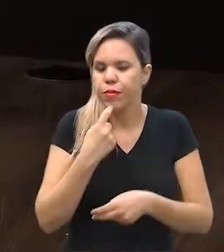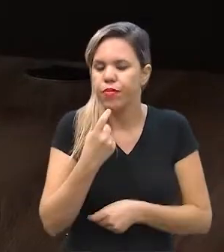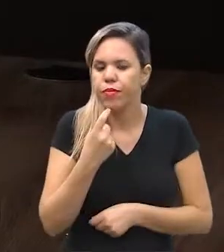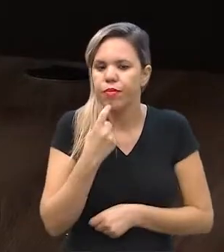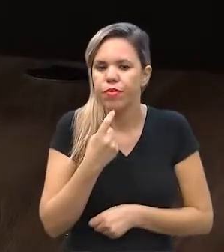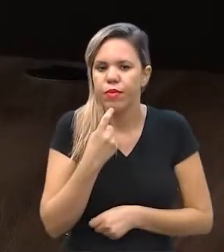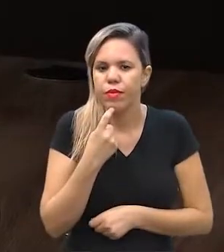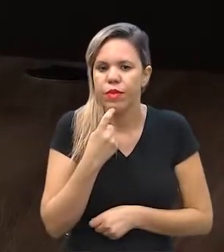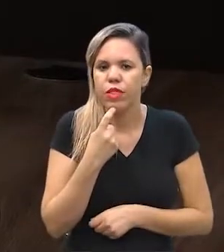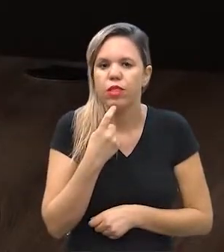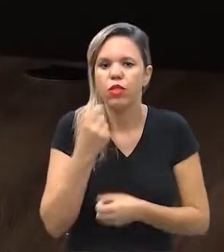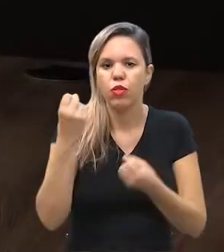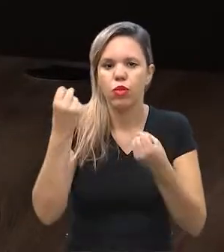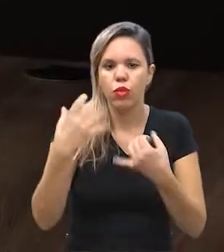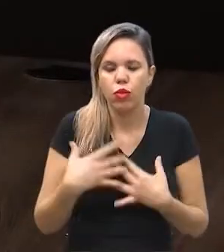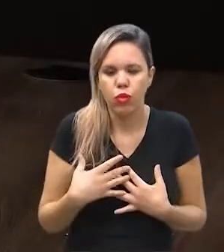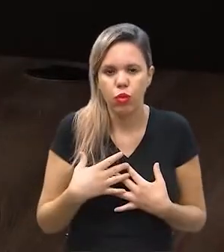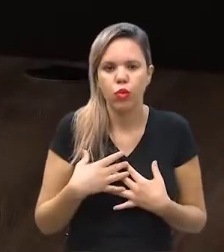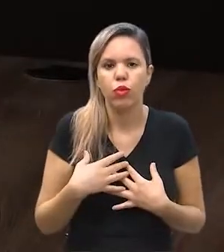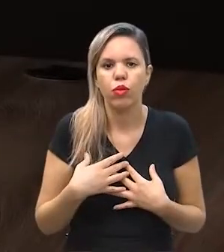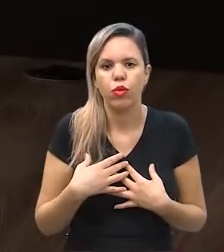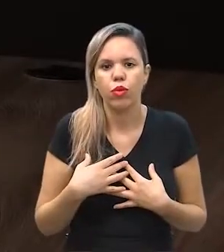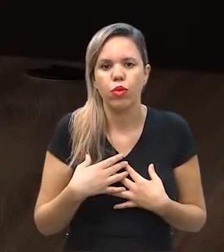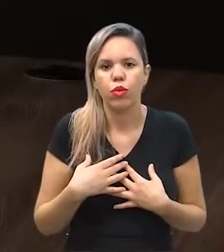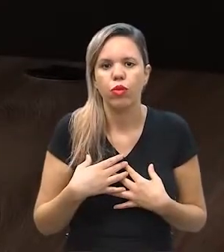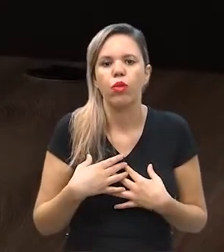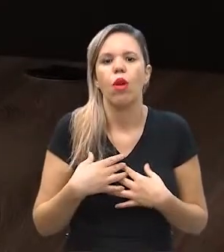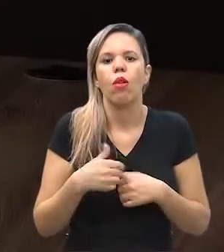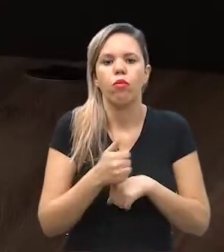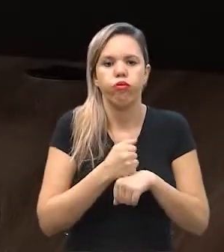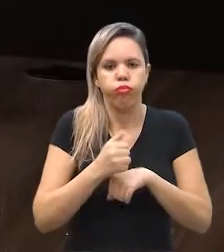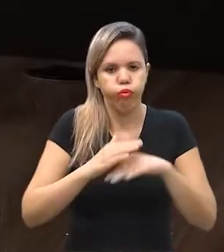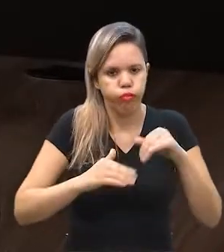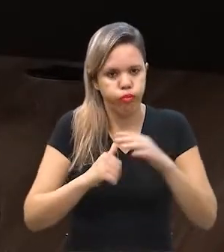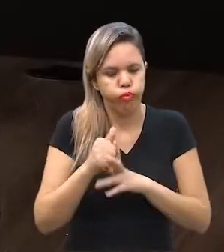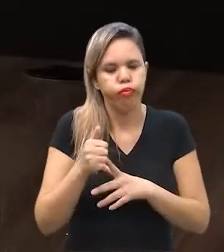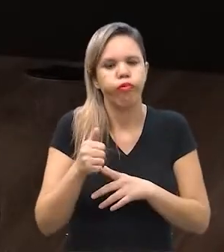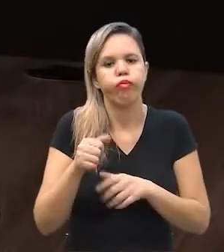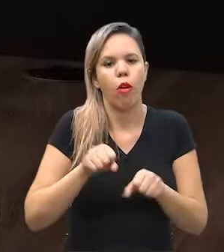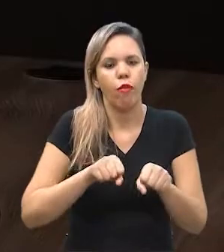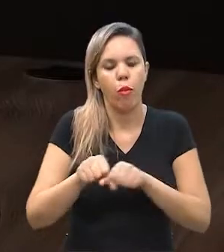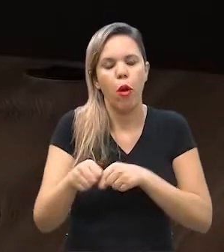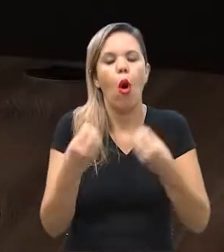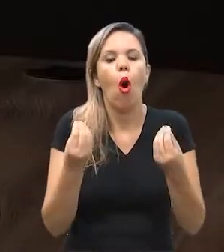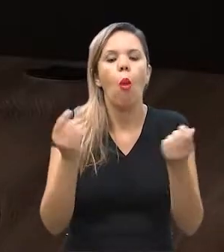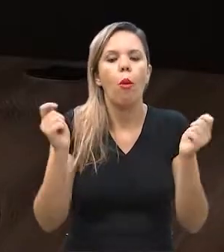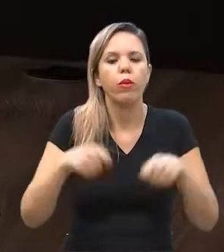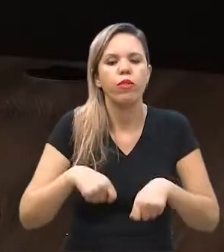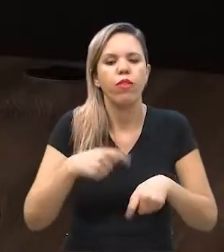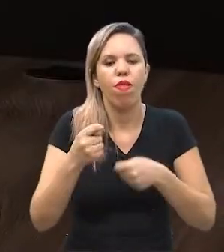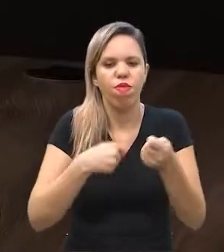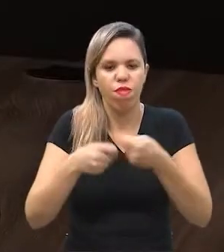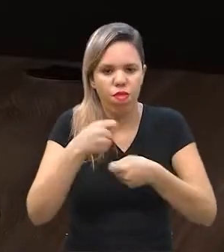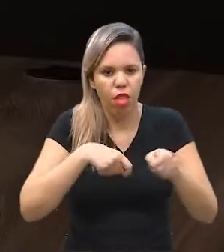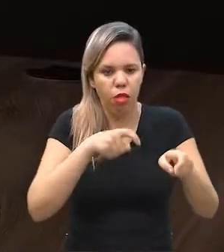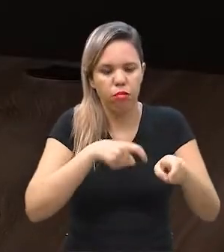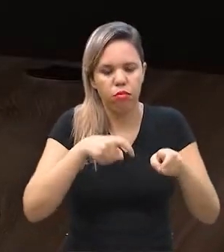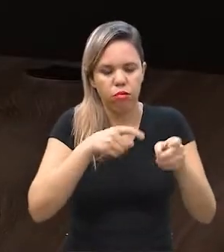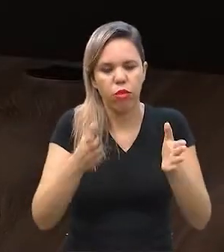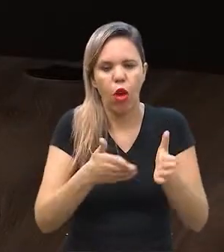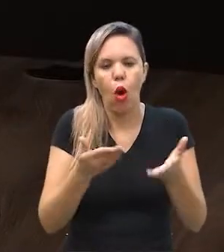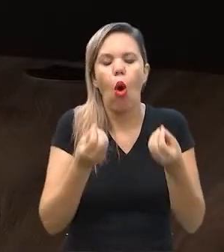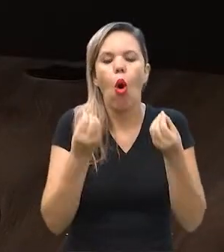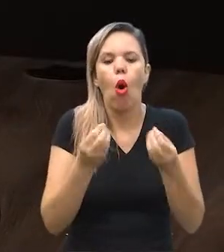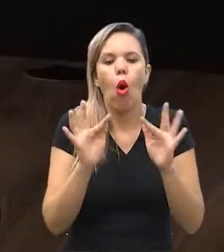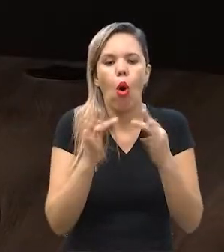Campinas, que vai justamente falar sobre essa questão da profissionalização do negócio do campo e como é possível fomentar a